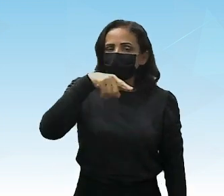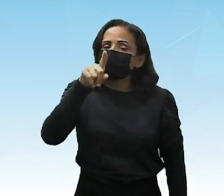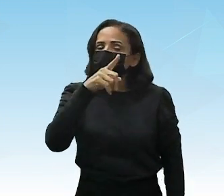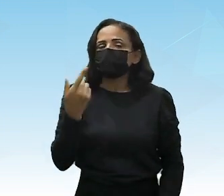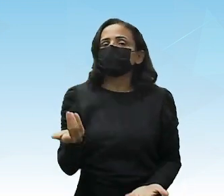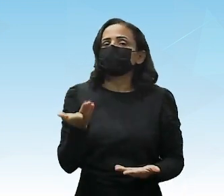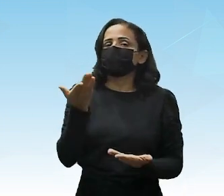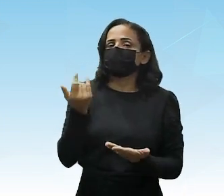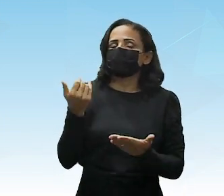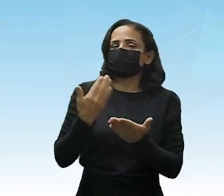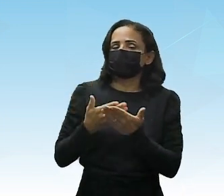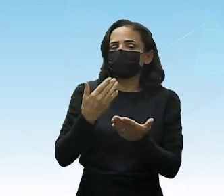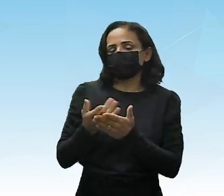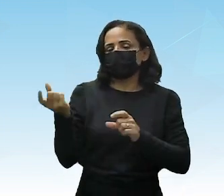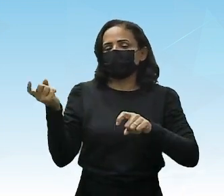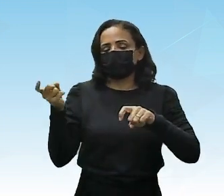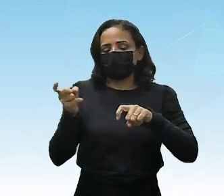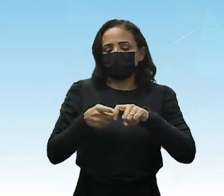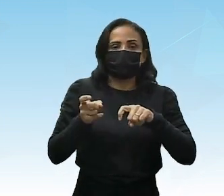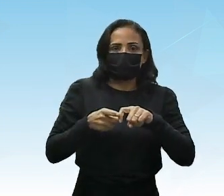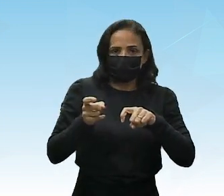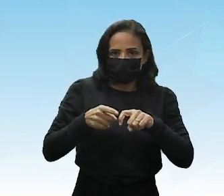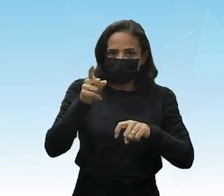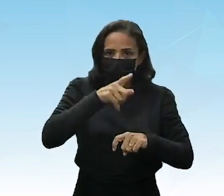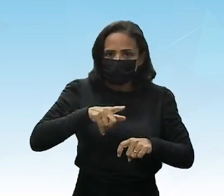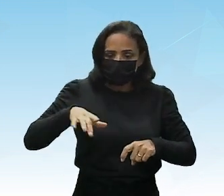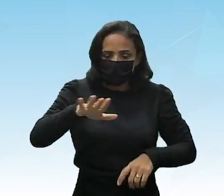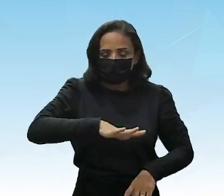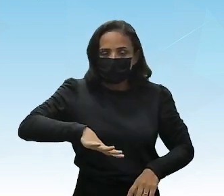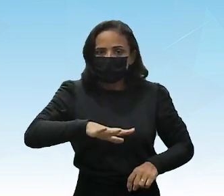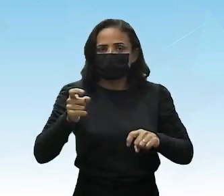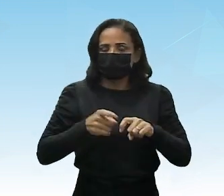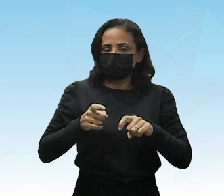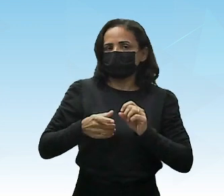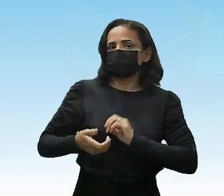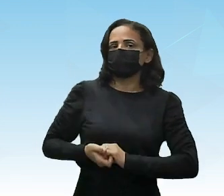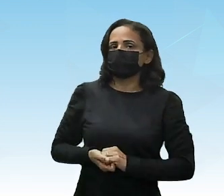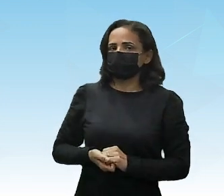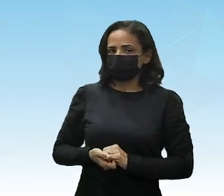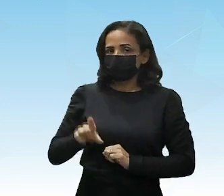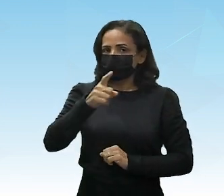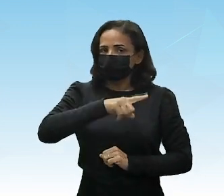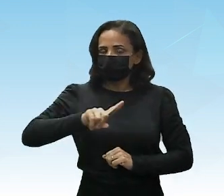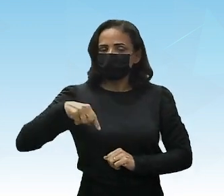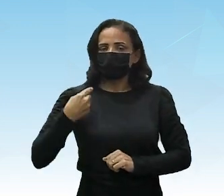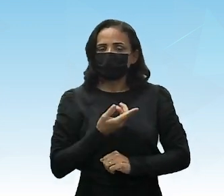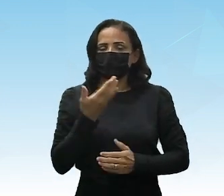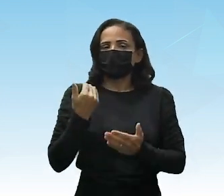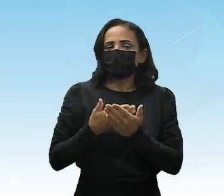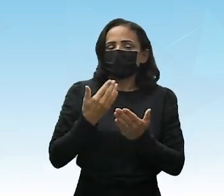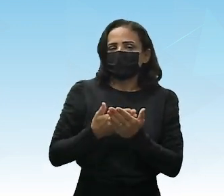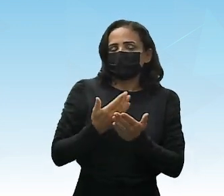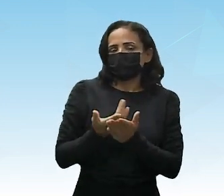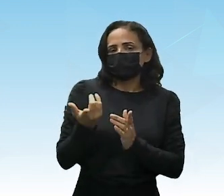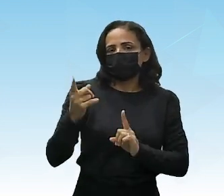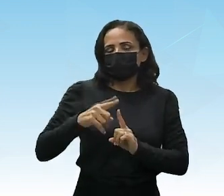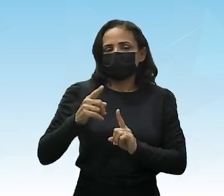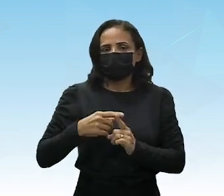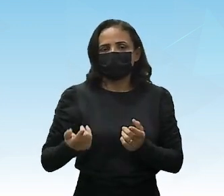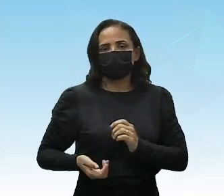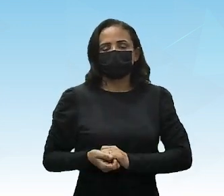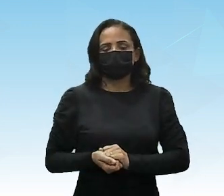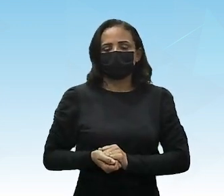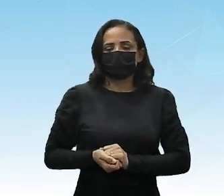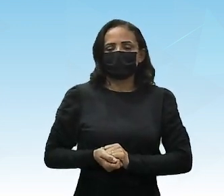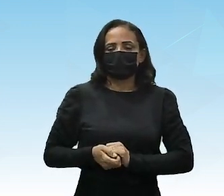faculdade de saúde, você vai ver que a gente tem vários sistemas. Porém, eu vou ter dois sistemas principais, que são o sistema